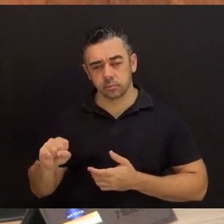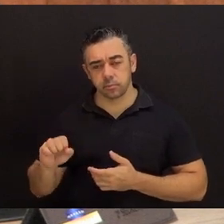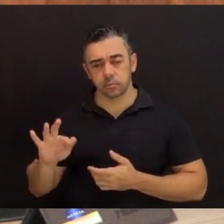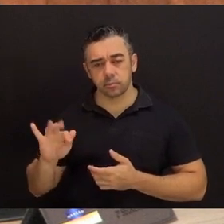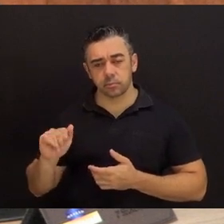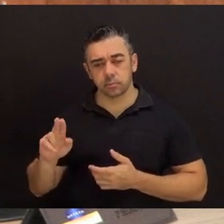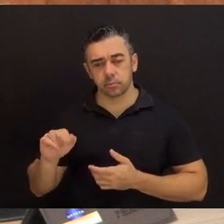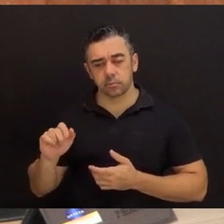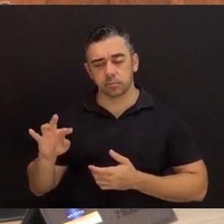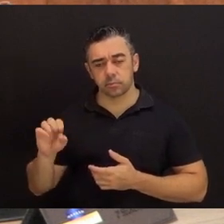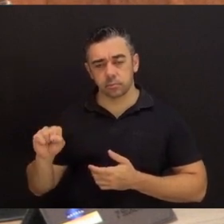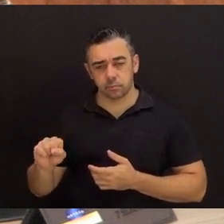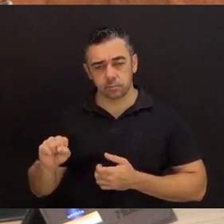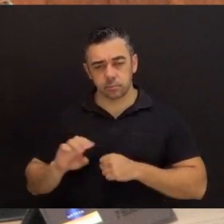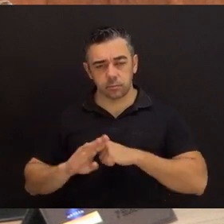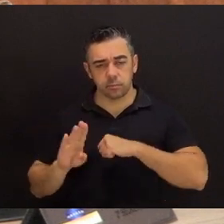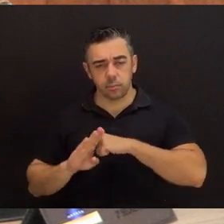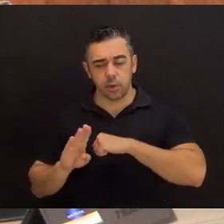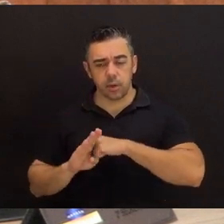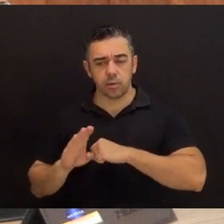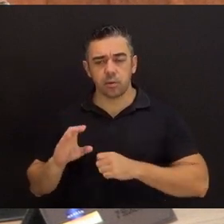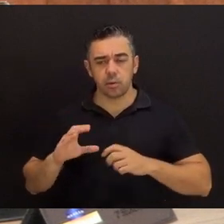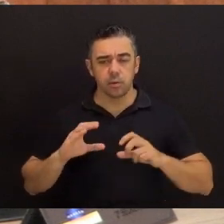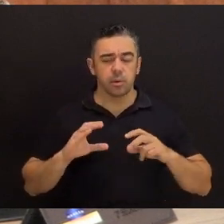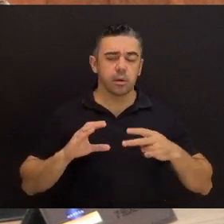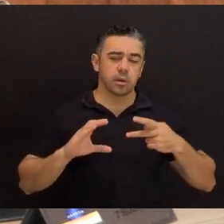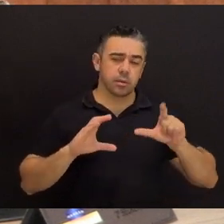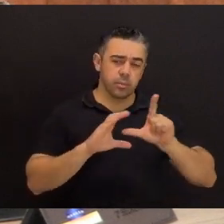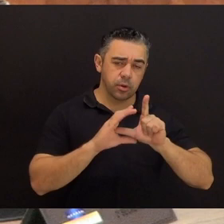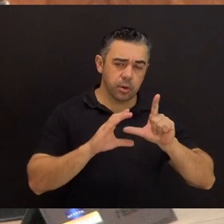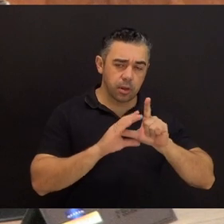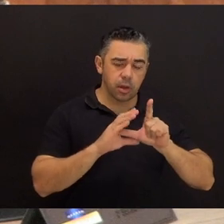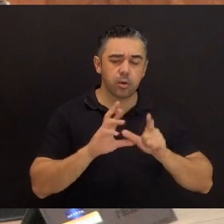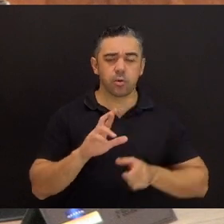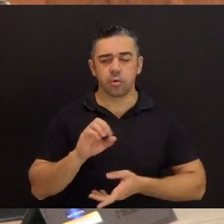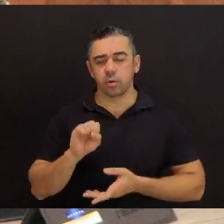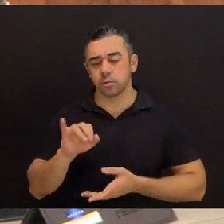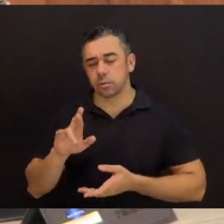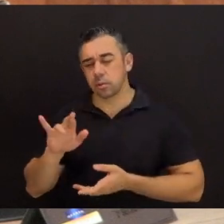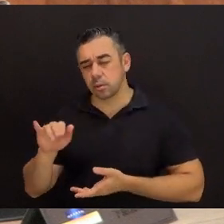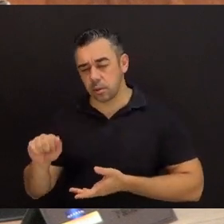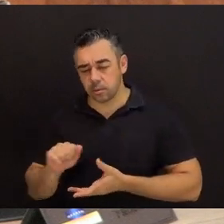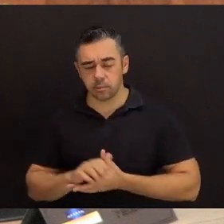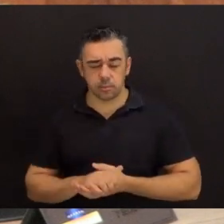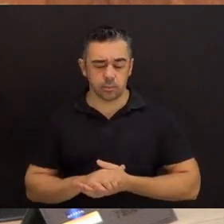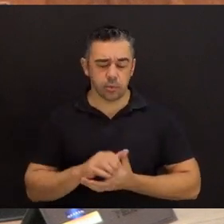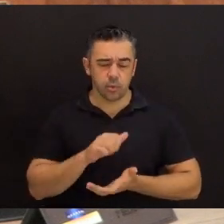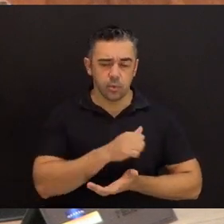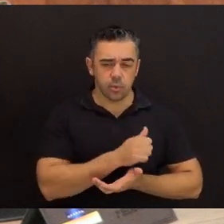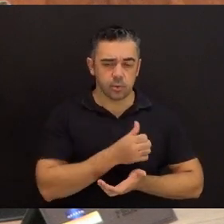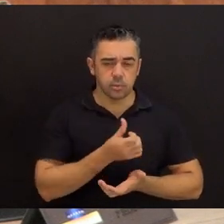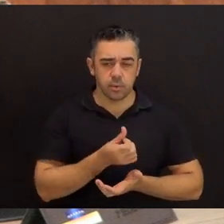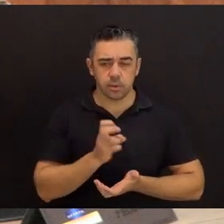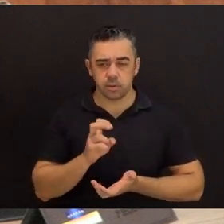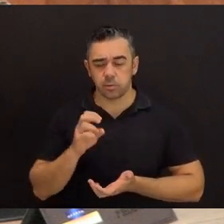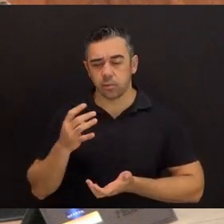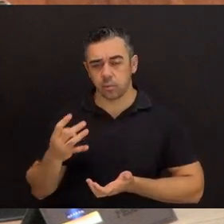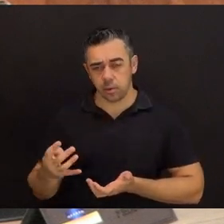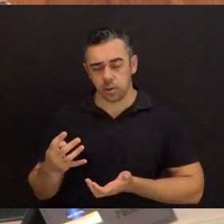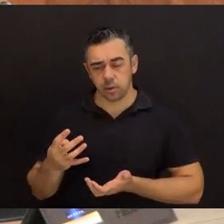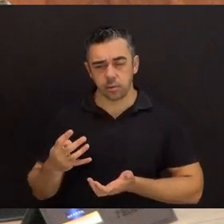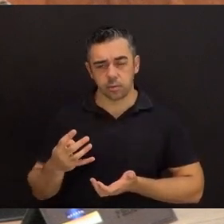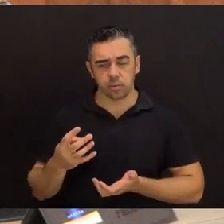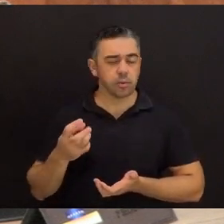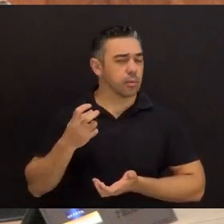no bairro Campo Largo da Roseira indicação de número 11654 do vereador Paulinho